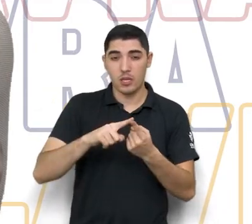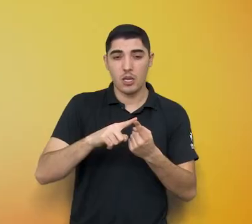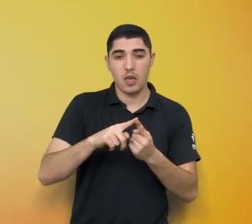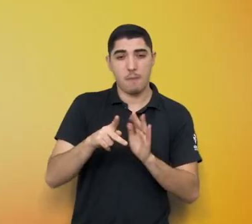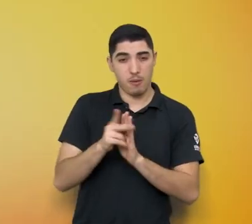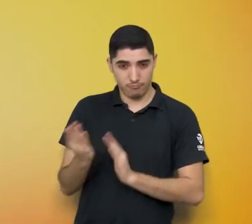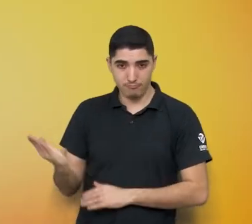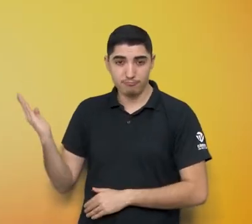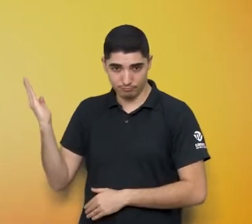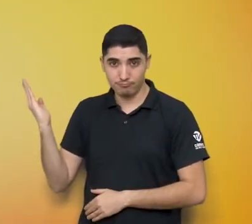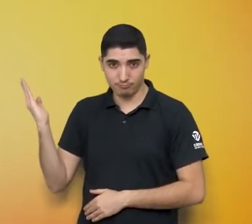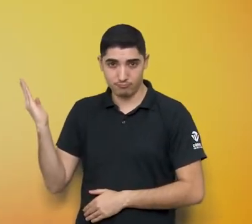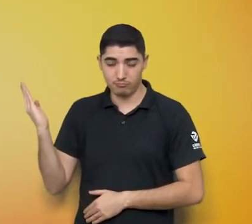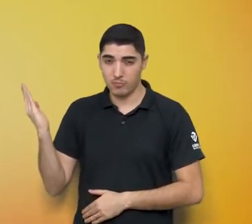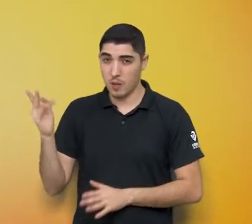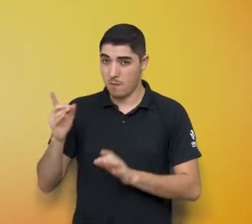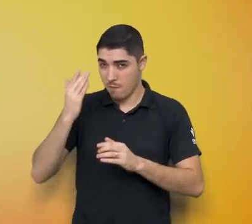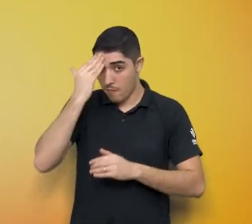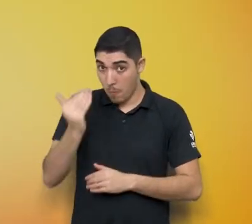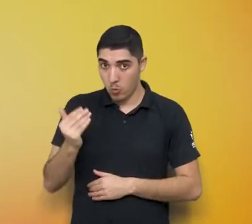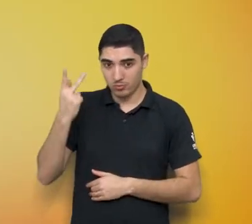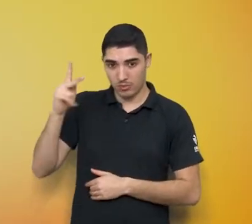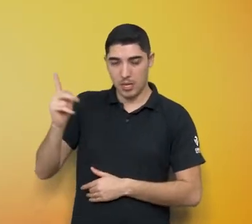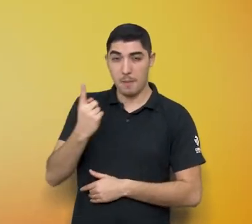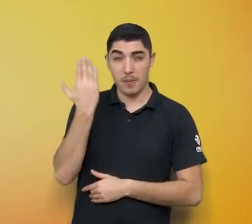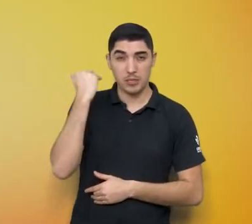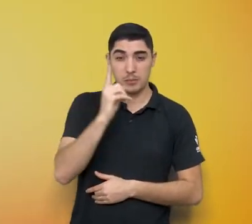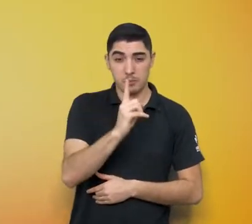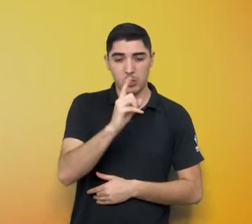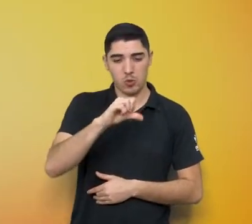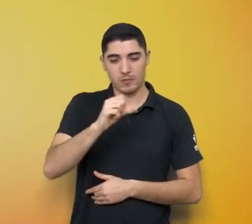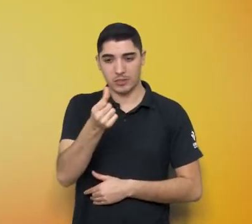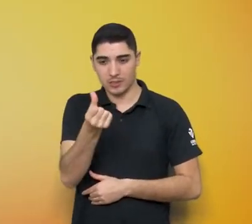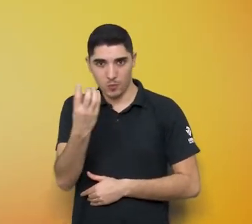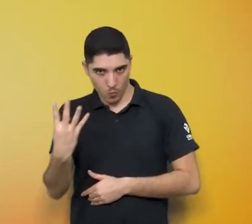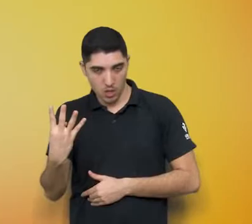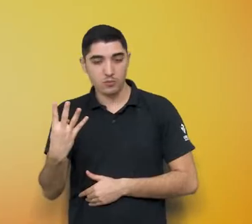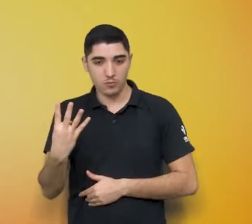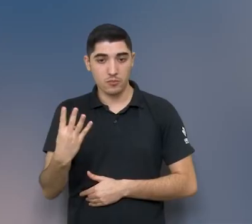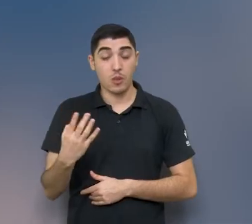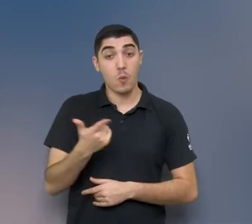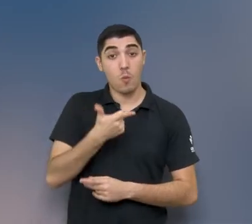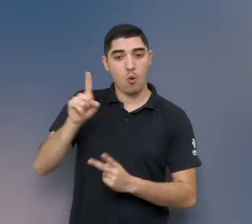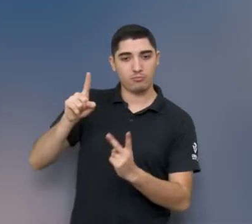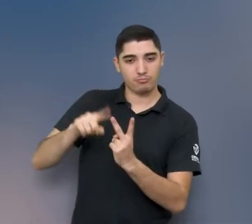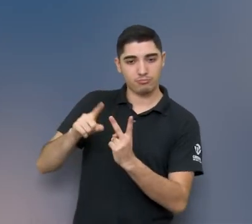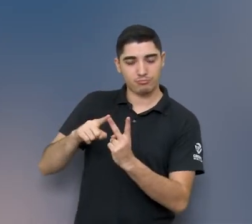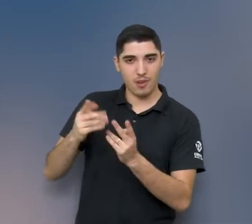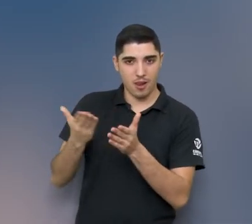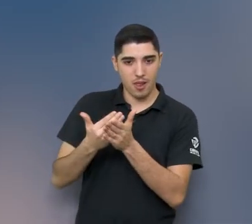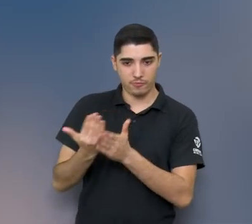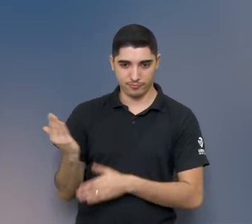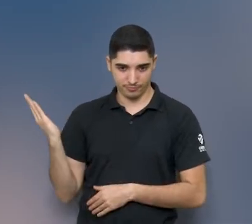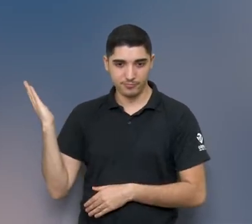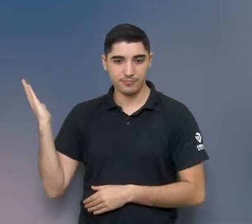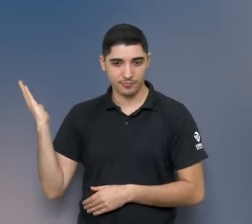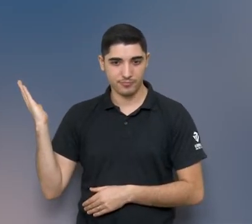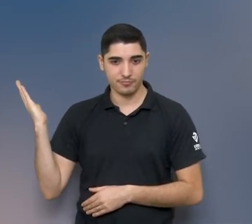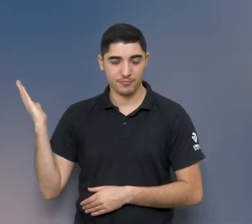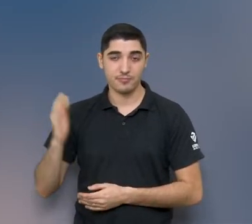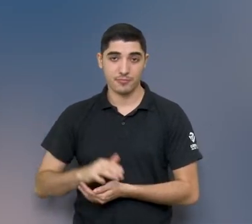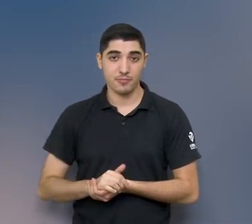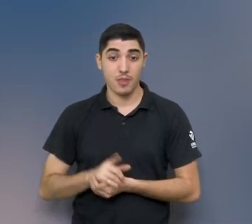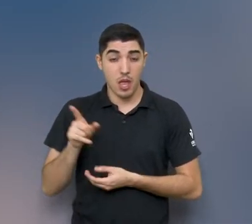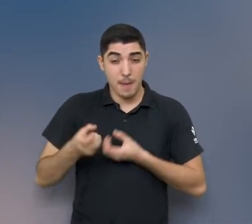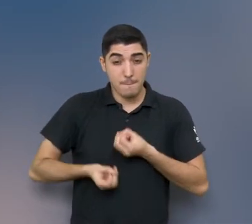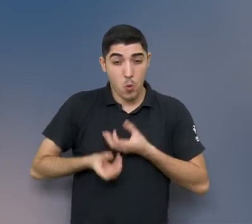Chorar, que é um clássico dele, né? Foi produzido em 1964, e Os Sobreviventes, né? Então essa